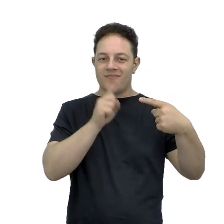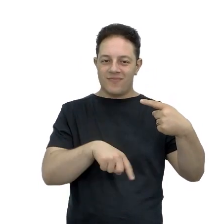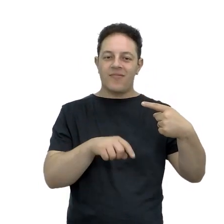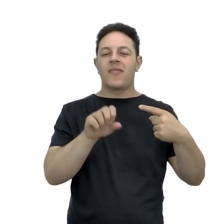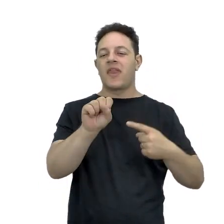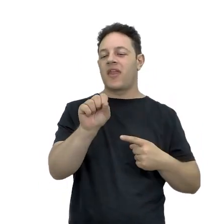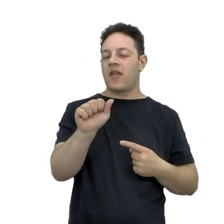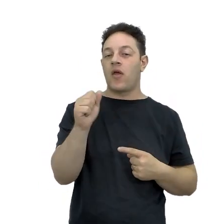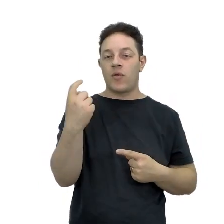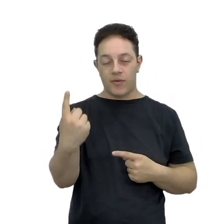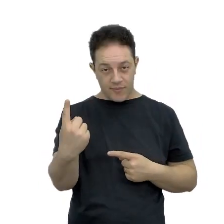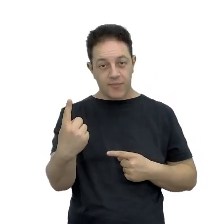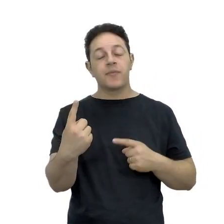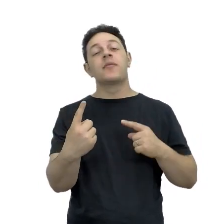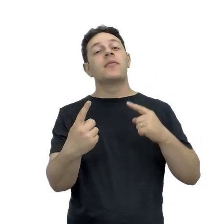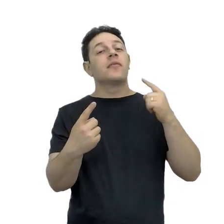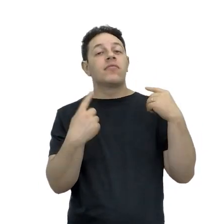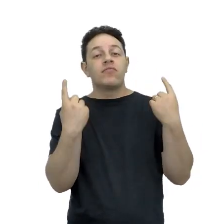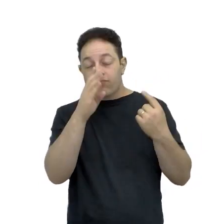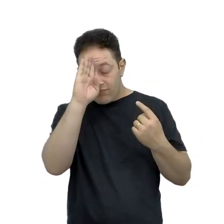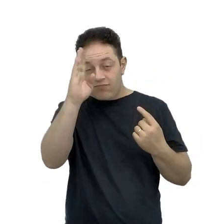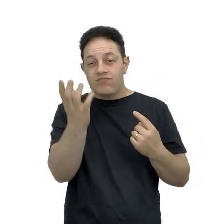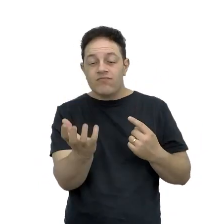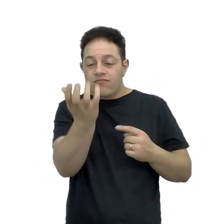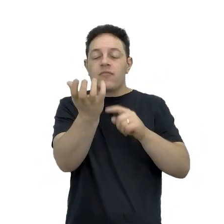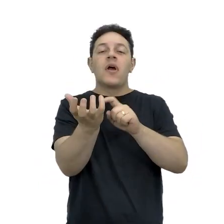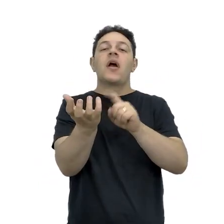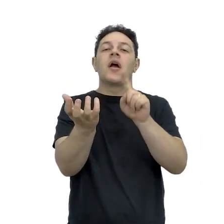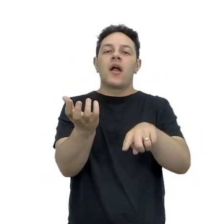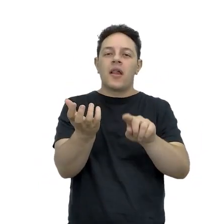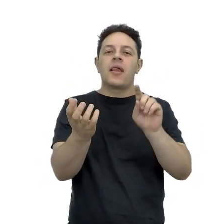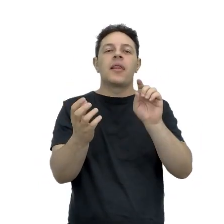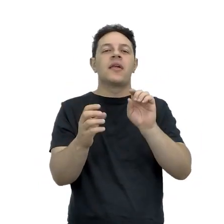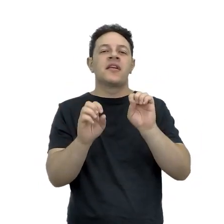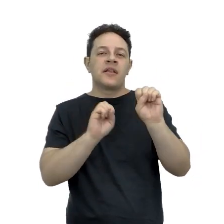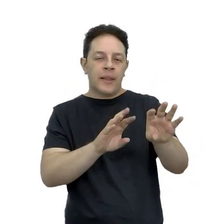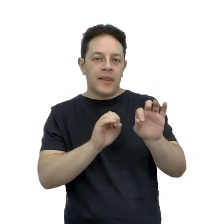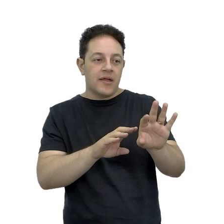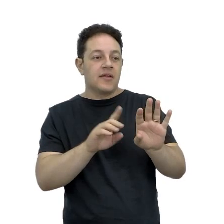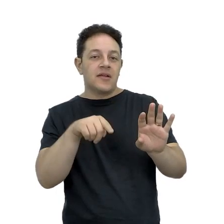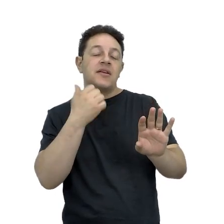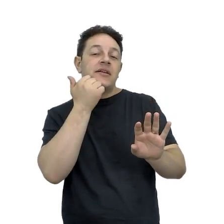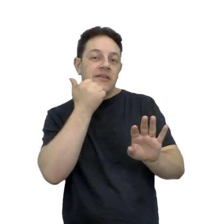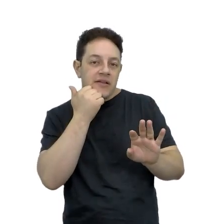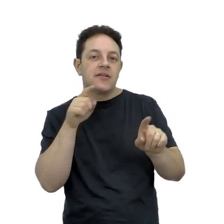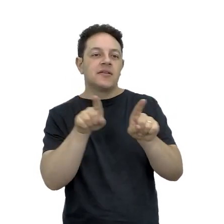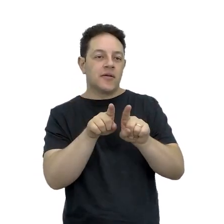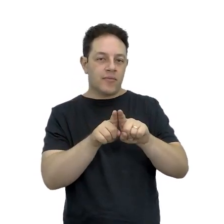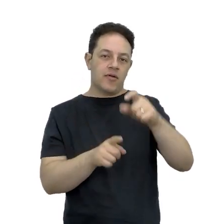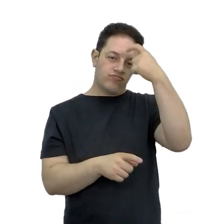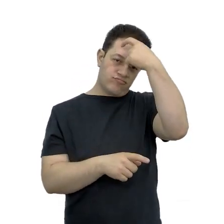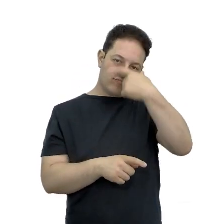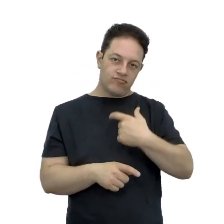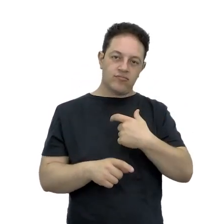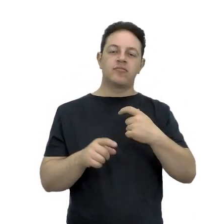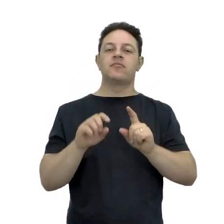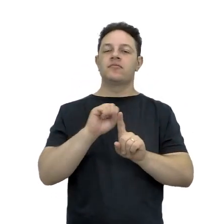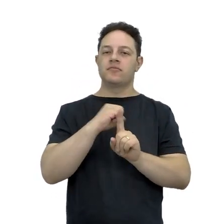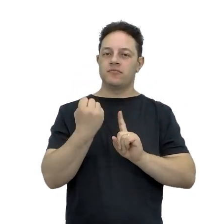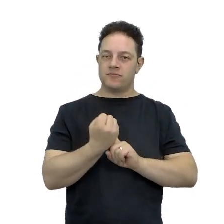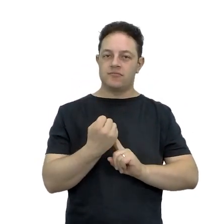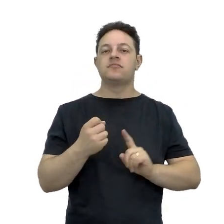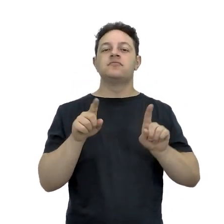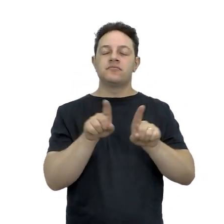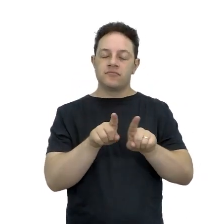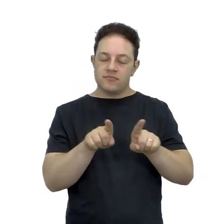SA1, enfatizando o nosso eixo formativo ensino de ciências e cidadania, educação